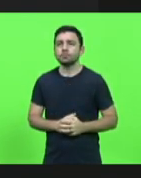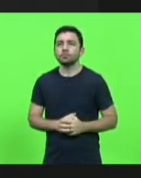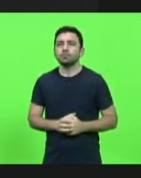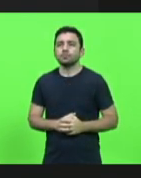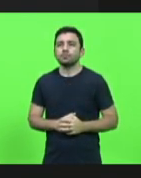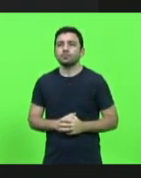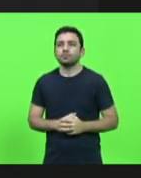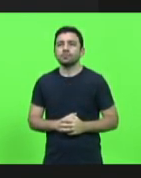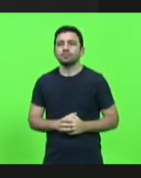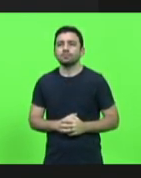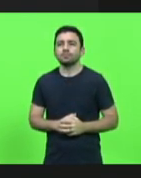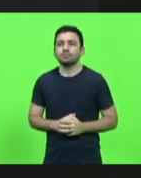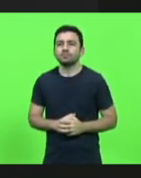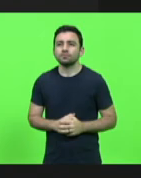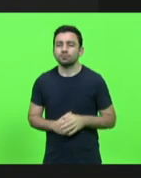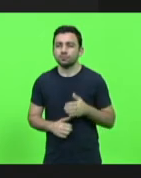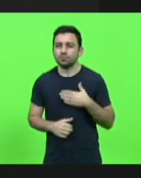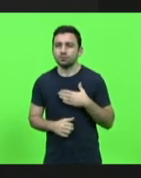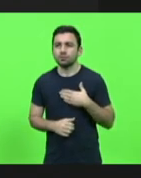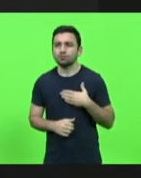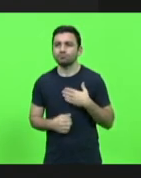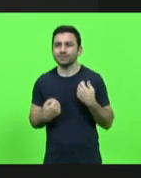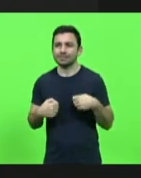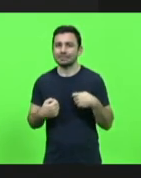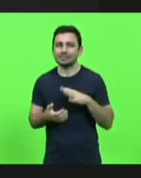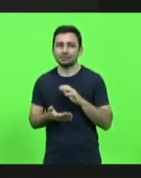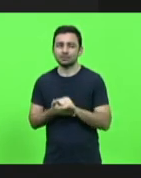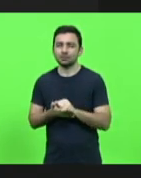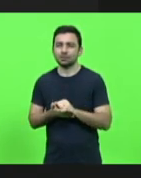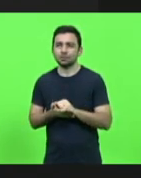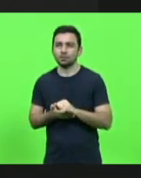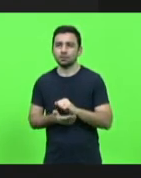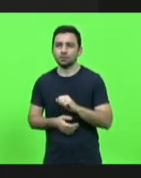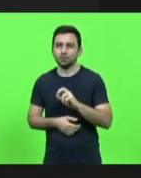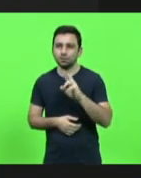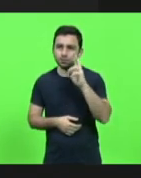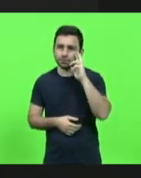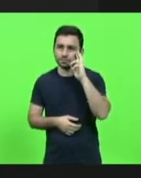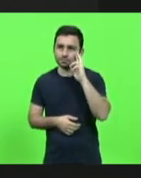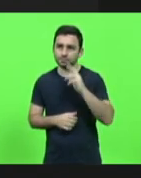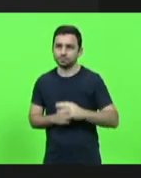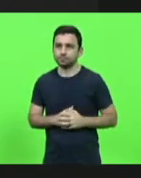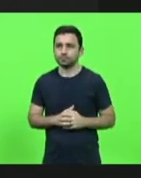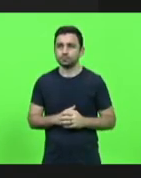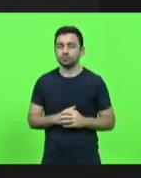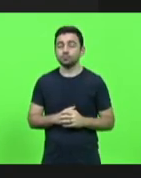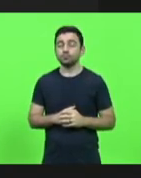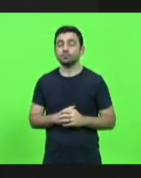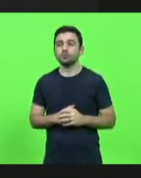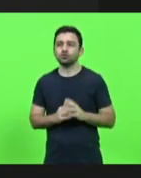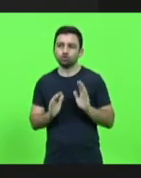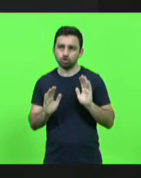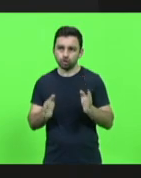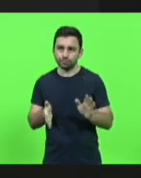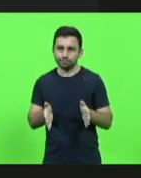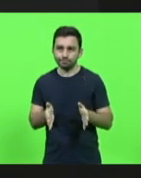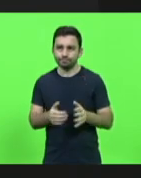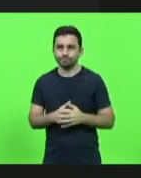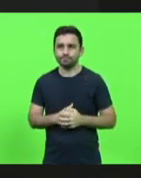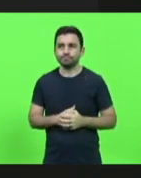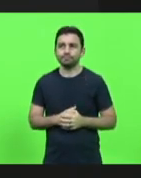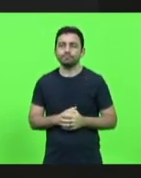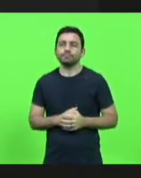Gostaria que registrasse a minha presença, presidente, deputado Rodrigo Minotto. Está registrado, deputado